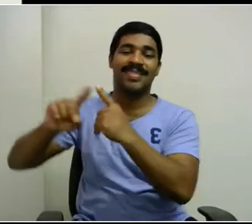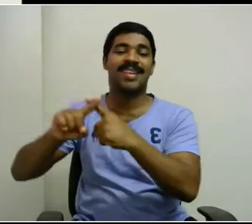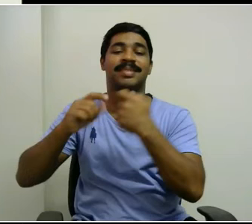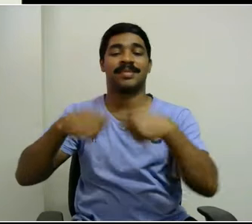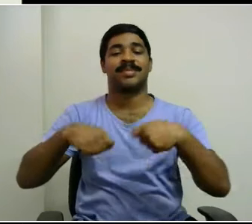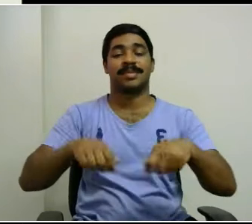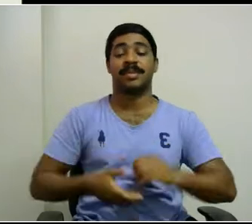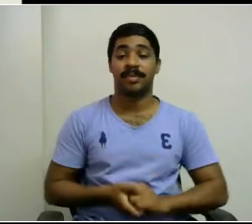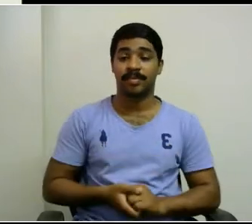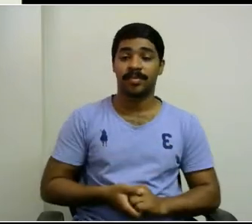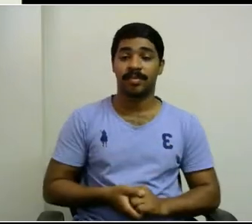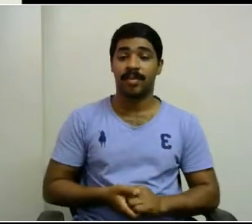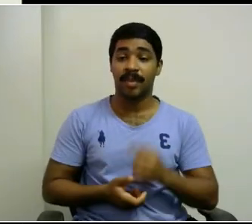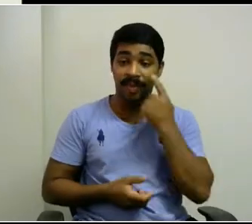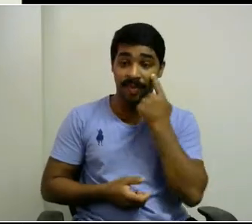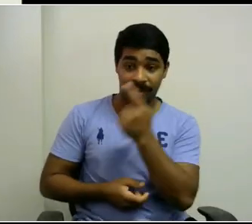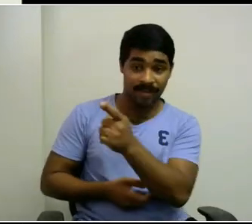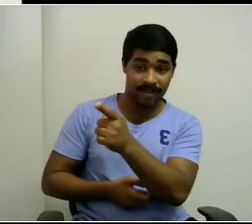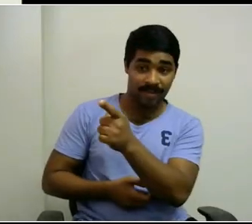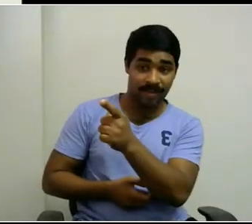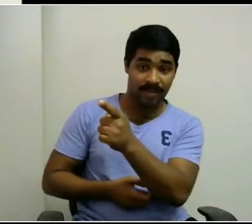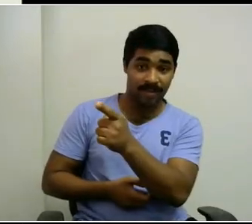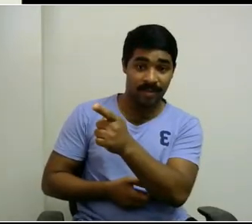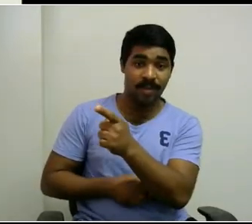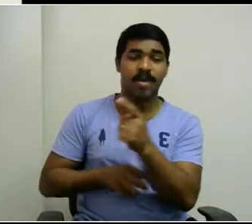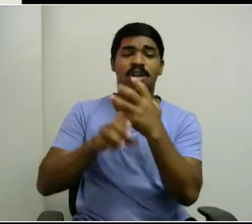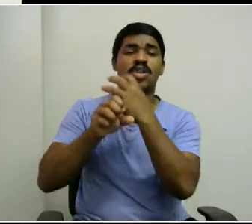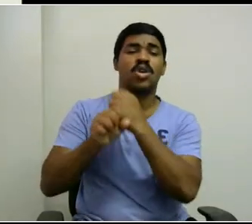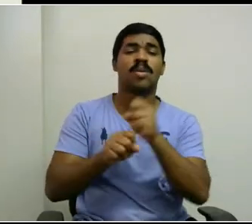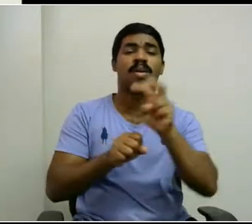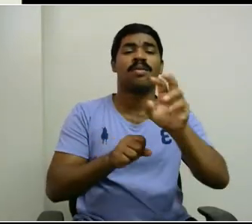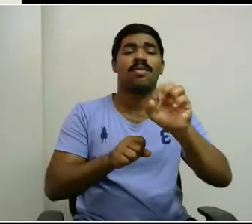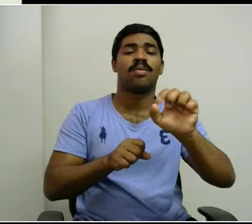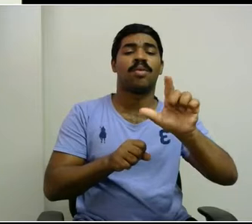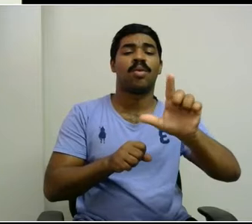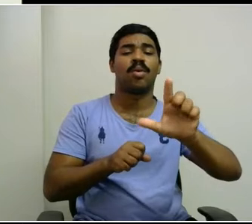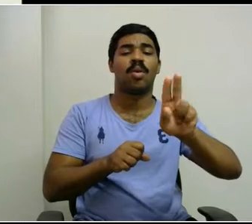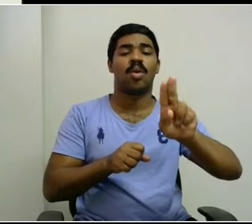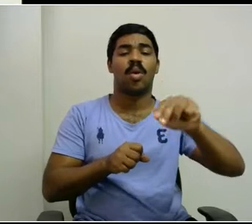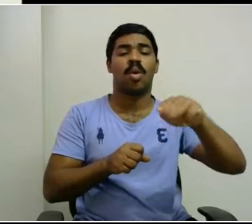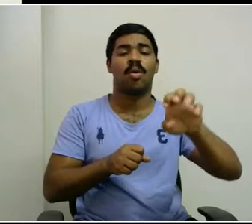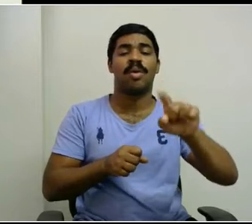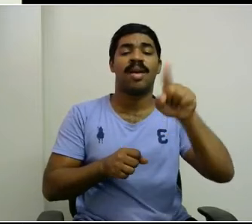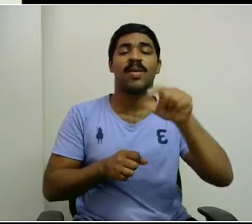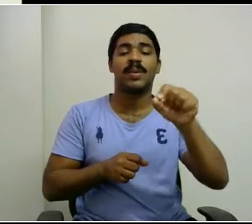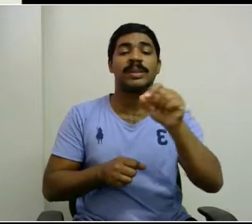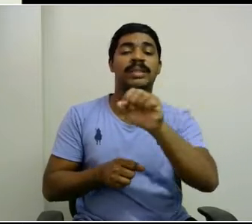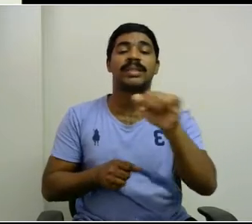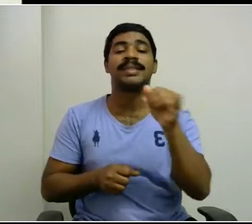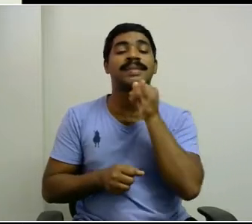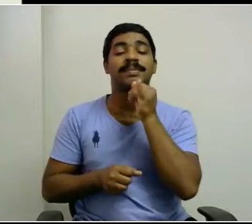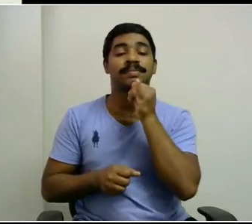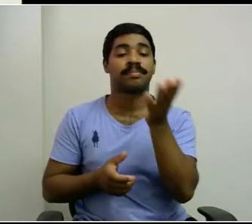né? Lembrando que a fórmula de calcular um volume é a área da base vezes a altura. Então, por exemplo, se você quisesse calcular o